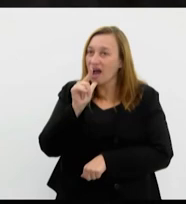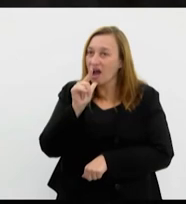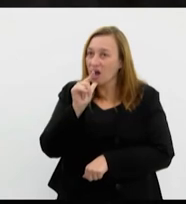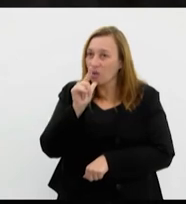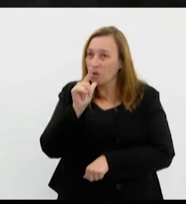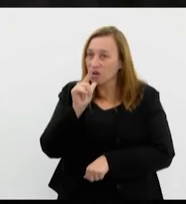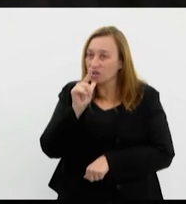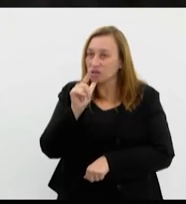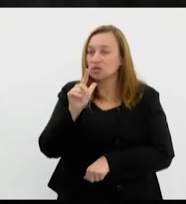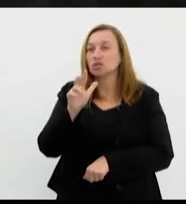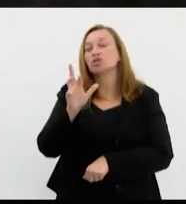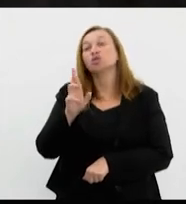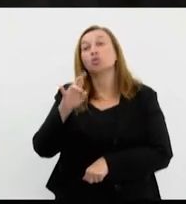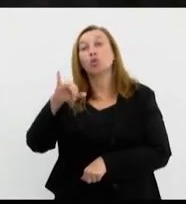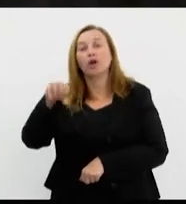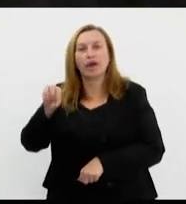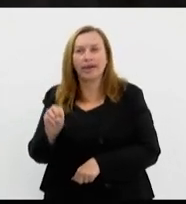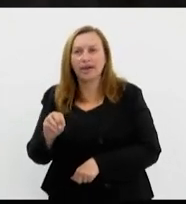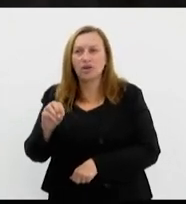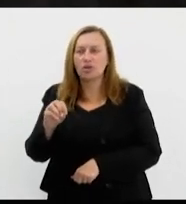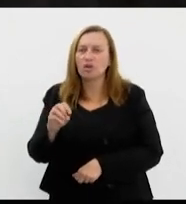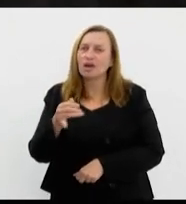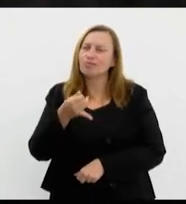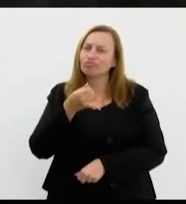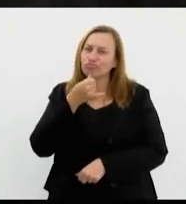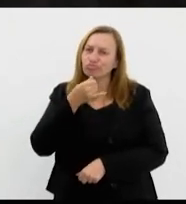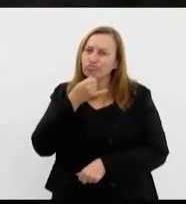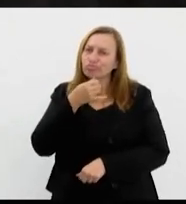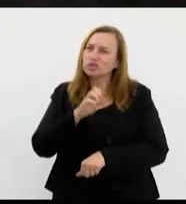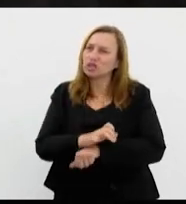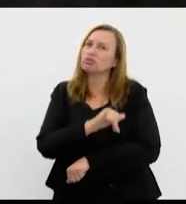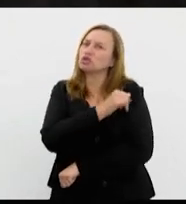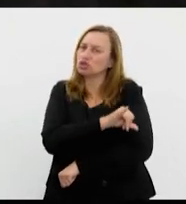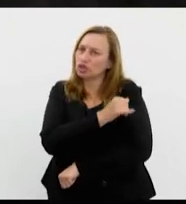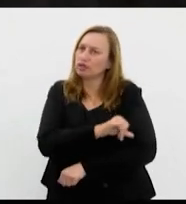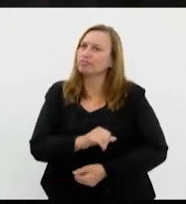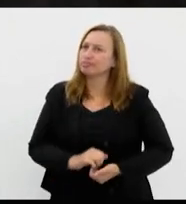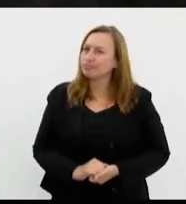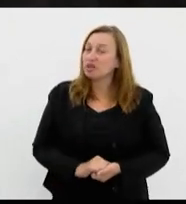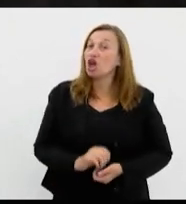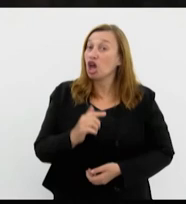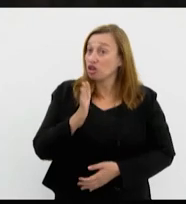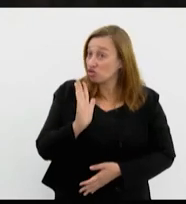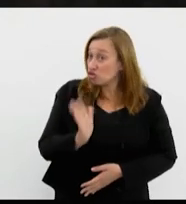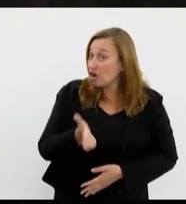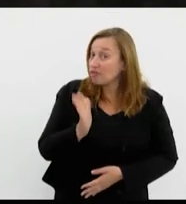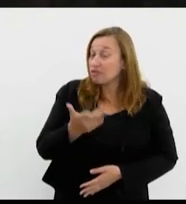decepção de concessão para o Estado do Rio de Janeiro. Porque eu já vi